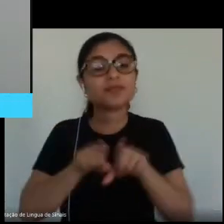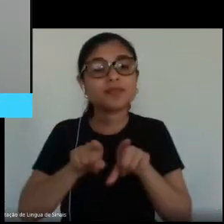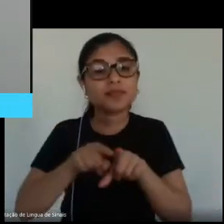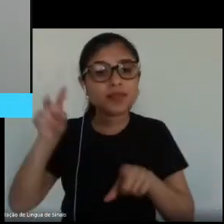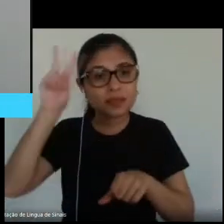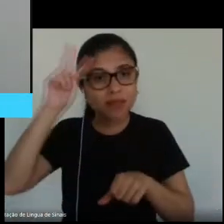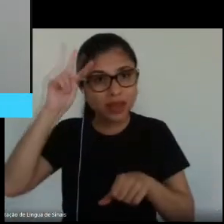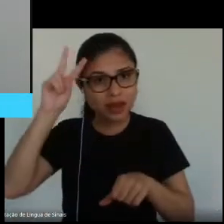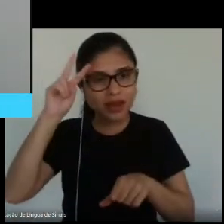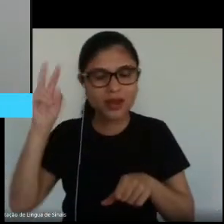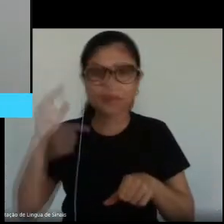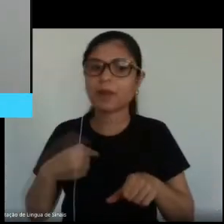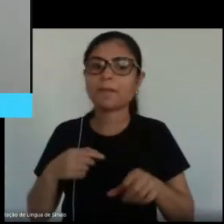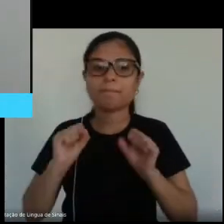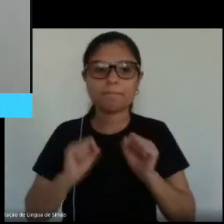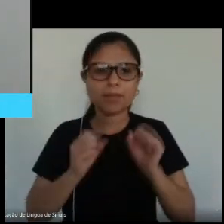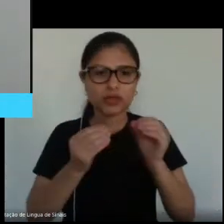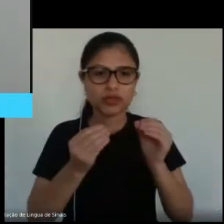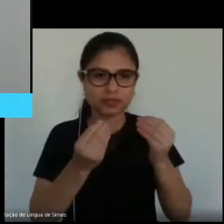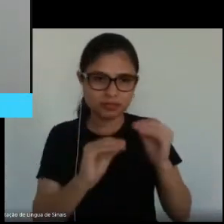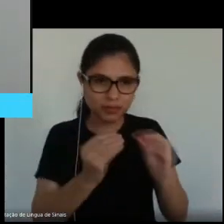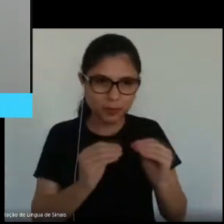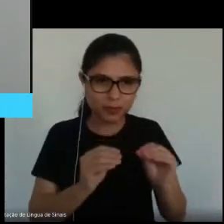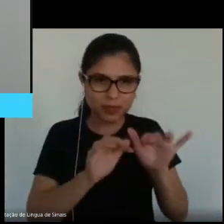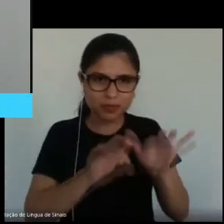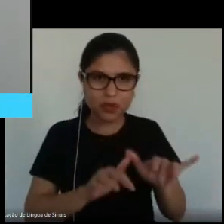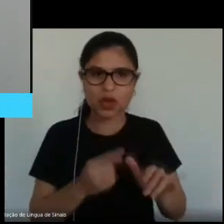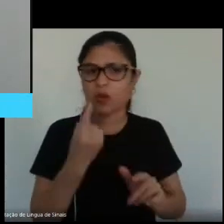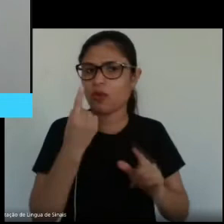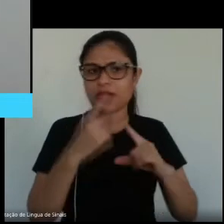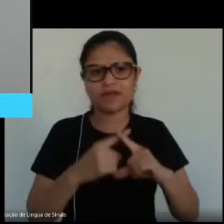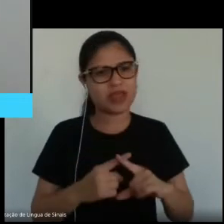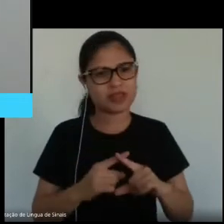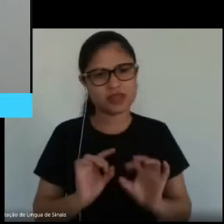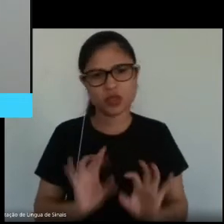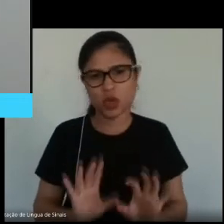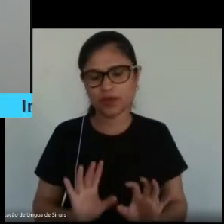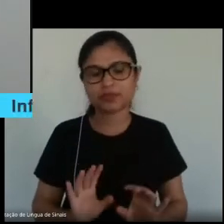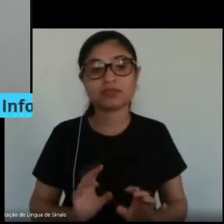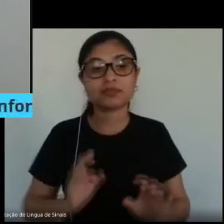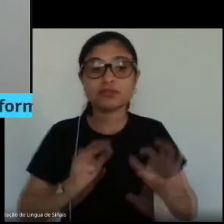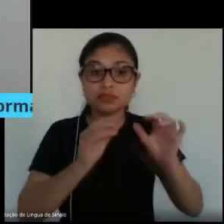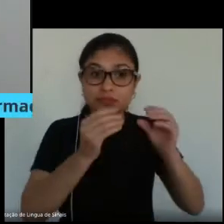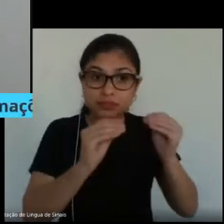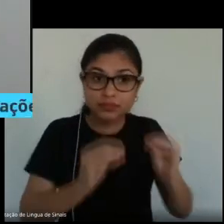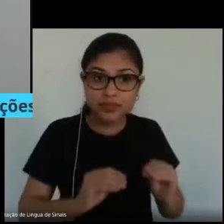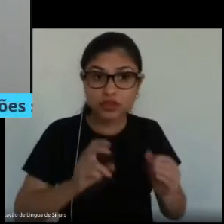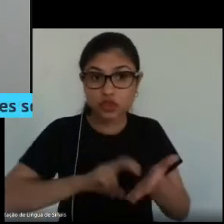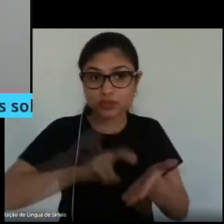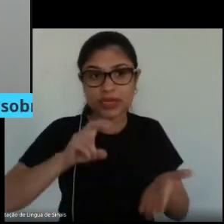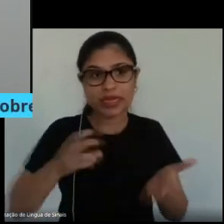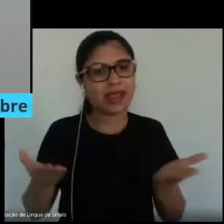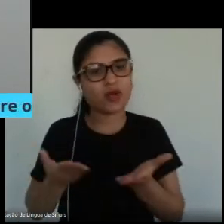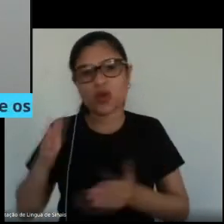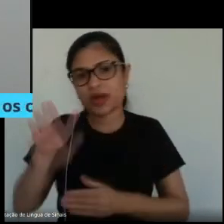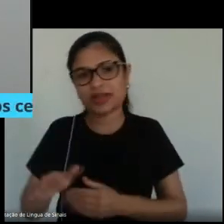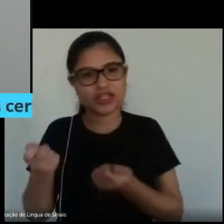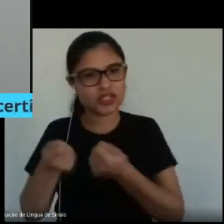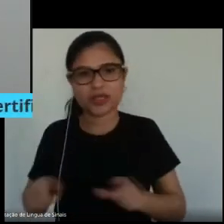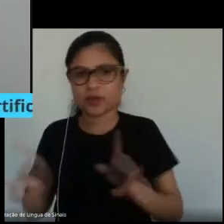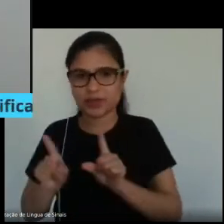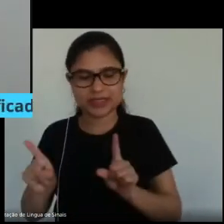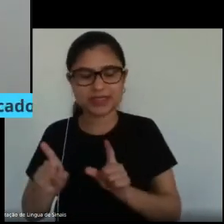tem que preencher uma vez ao longo do evento. Então, se você já preencheu de manhã, não precisa preencher agora à tarde.